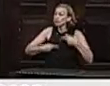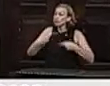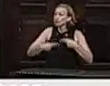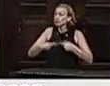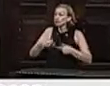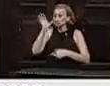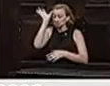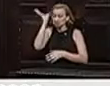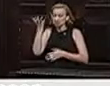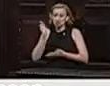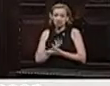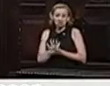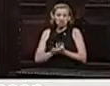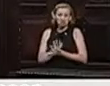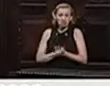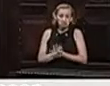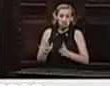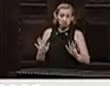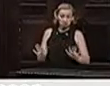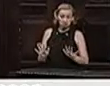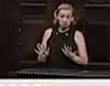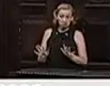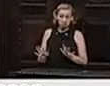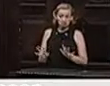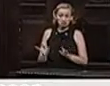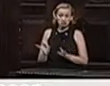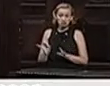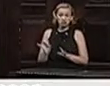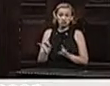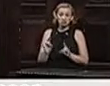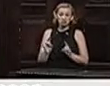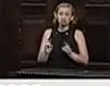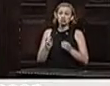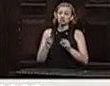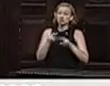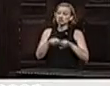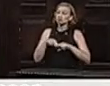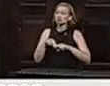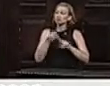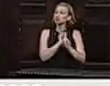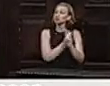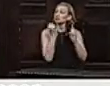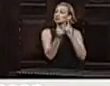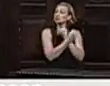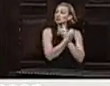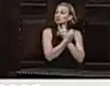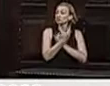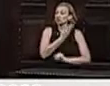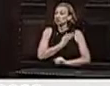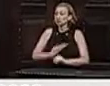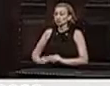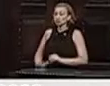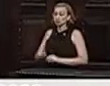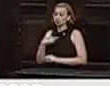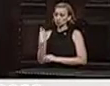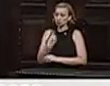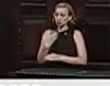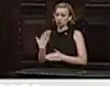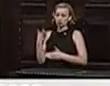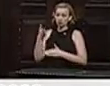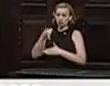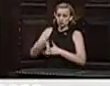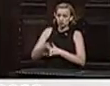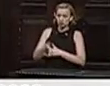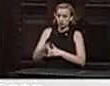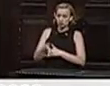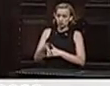deputado Giulianelli, a questão social colocada por esse governo, né? Nós entramos num debate do orçamento